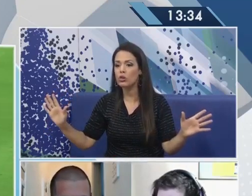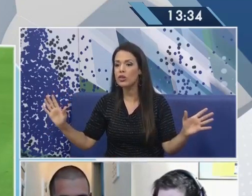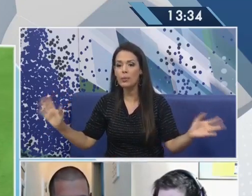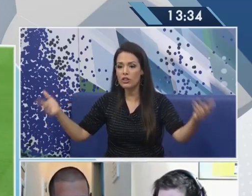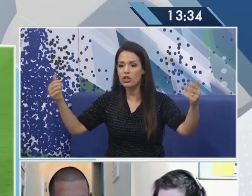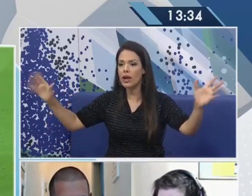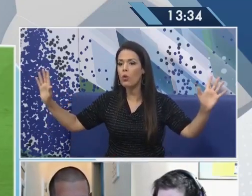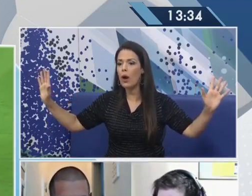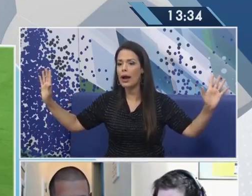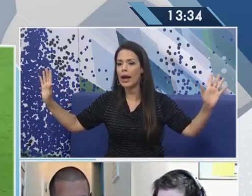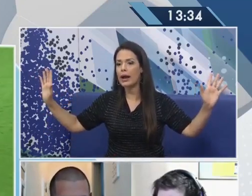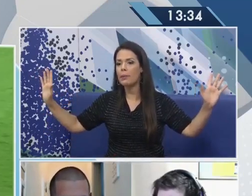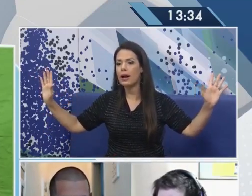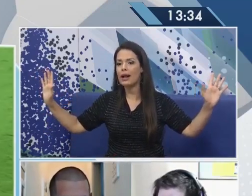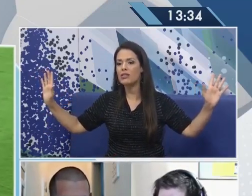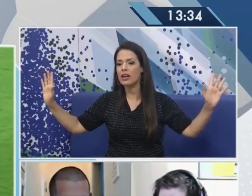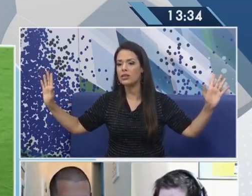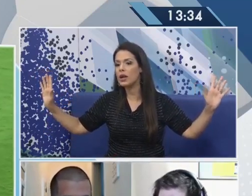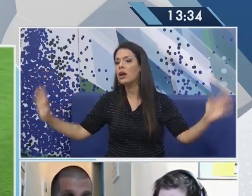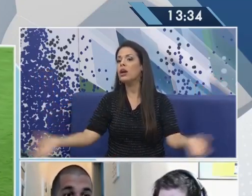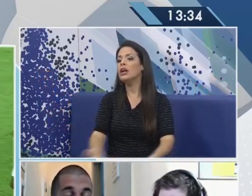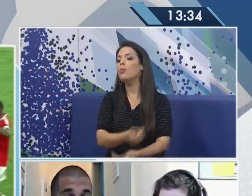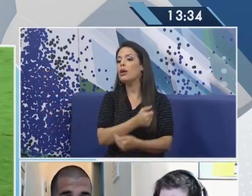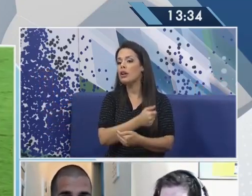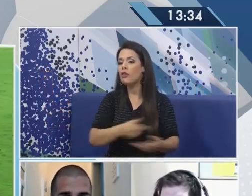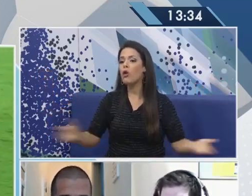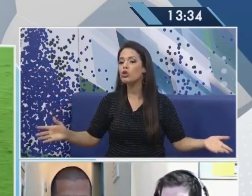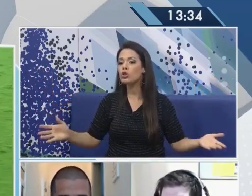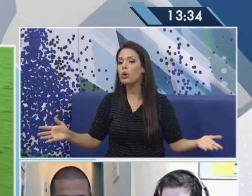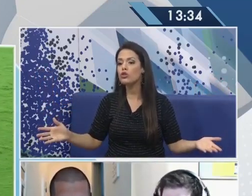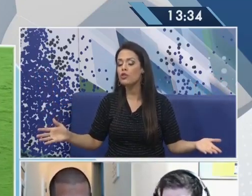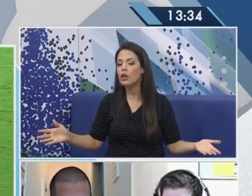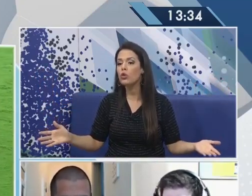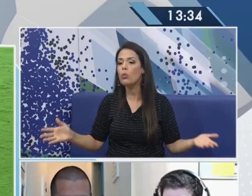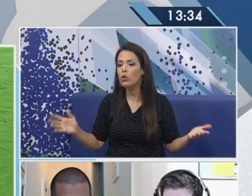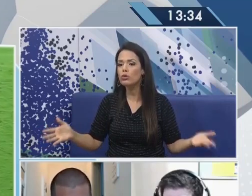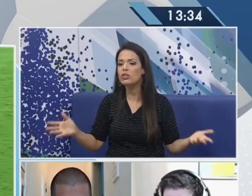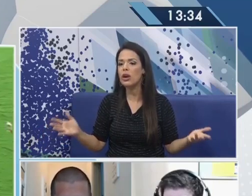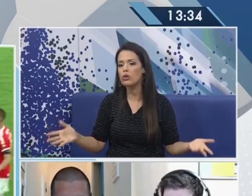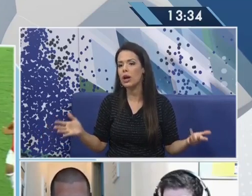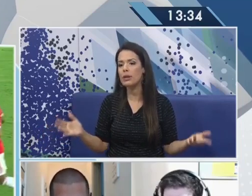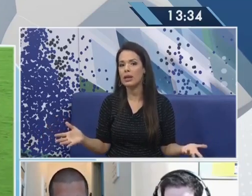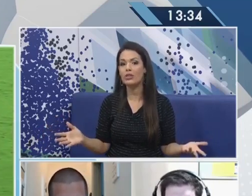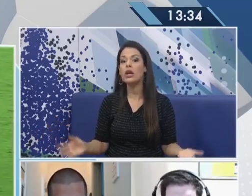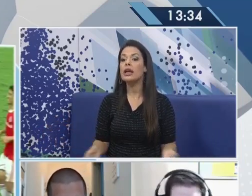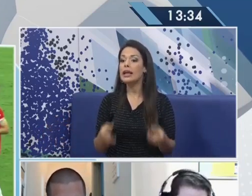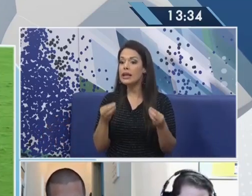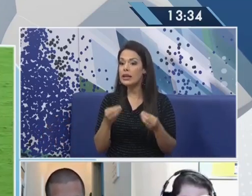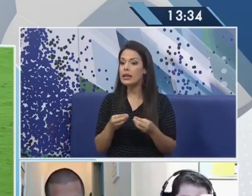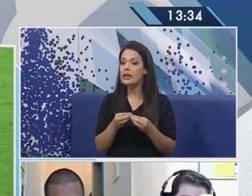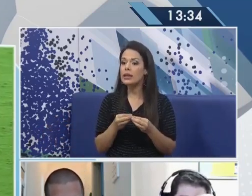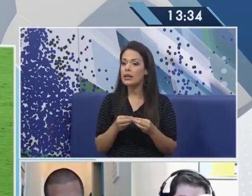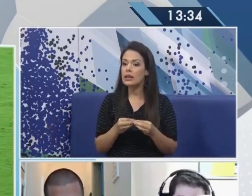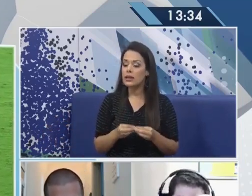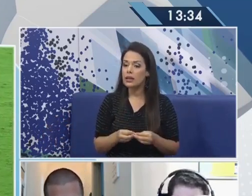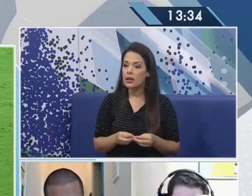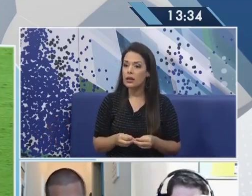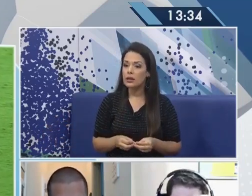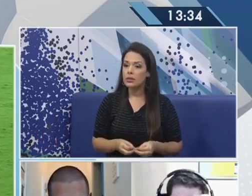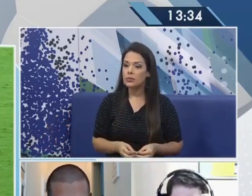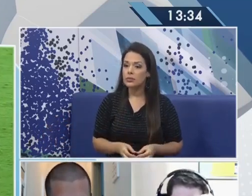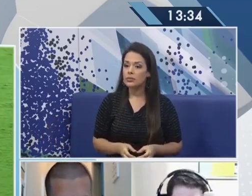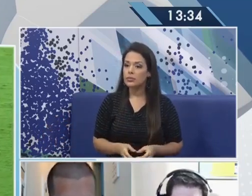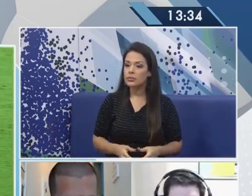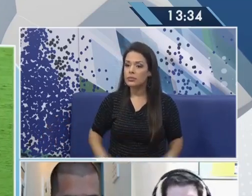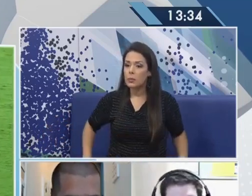que é de torcida, porque a gente tá com a arquibancada vazia. E o Botafogo continua sofrendo com muitos erros de arbitragem. Esse é um problema grande também, né, Fernandinho? O